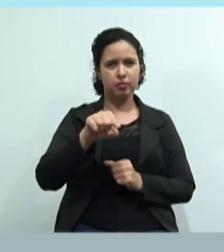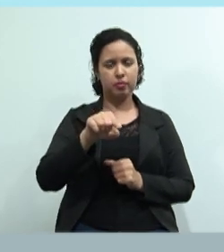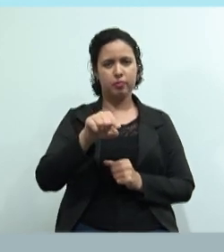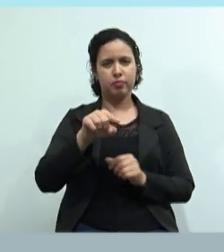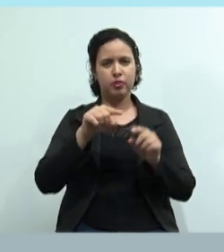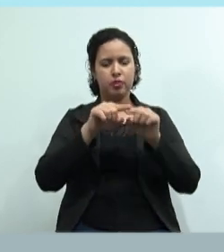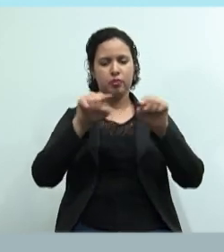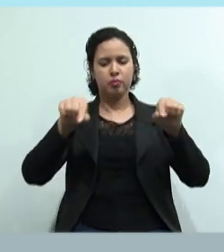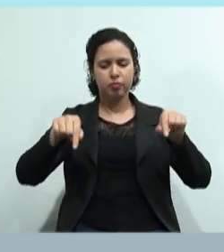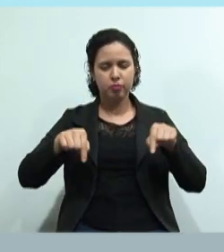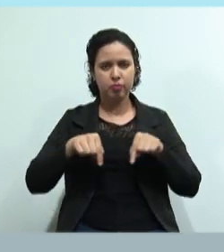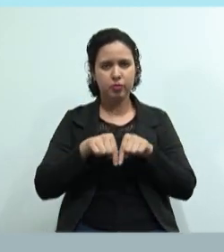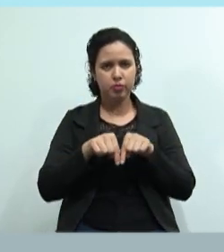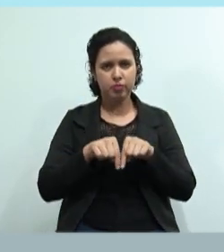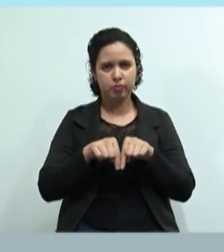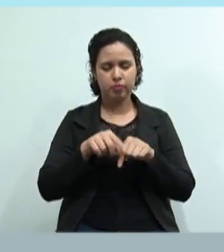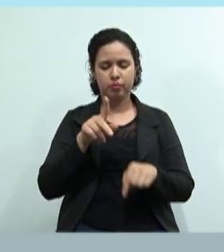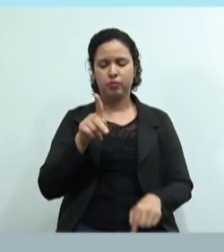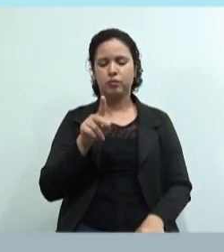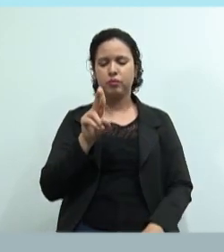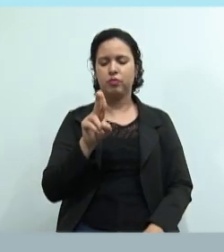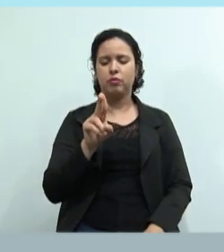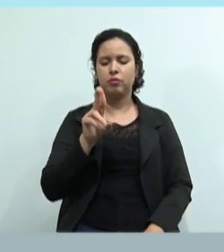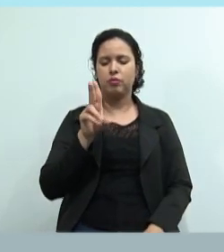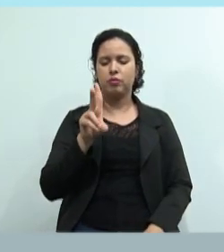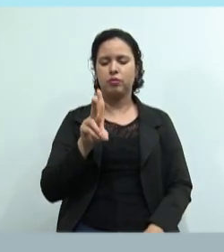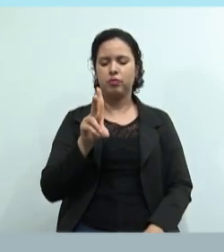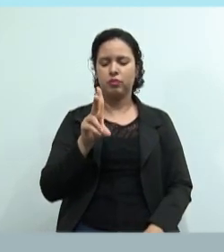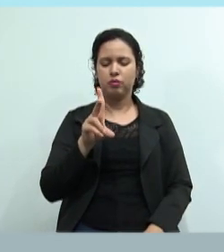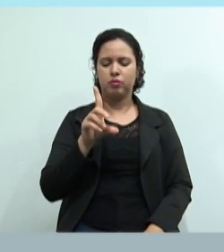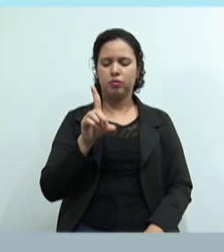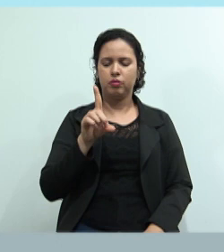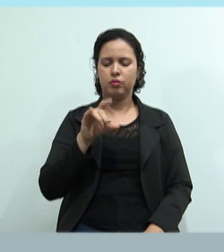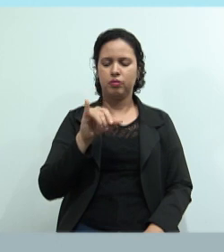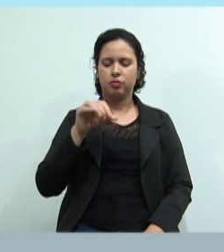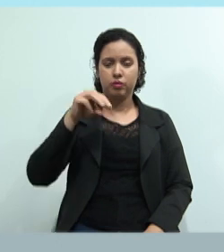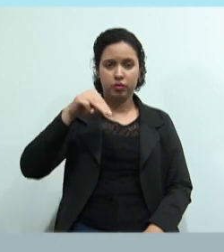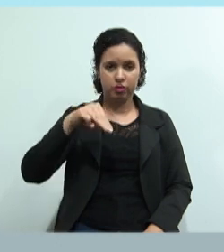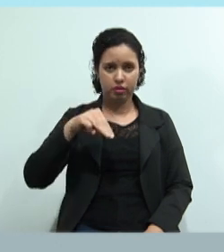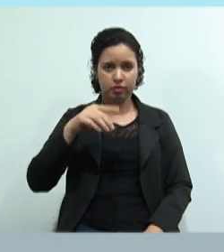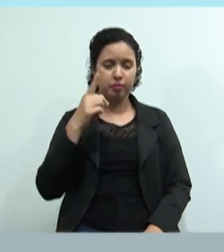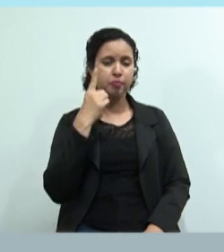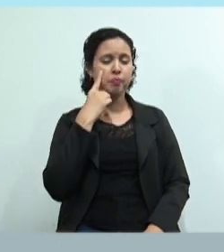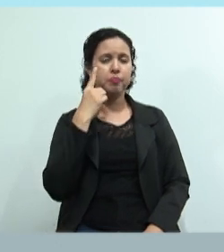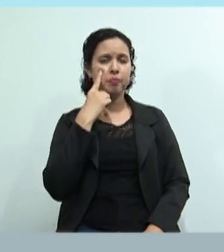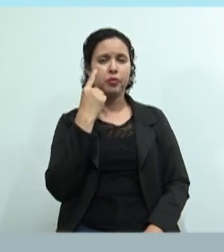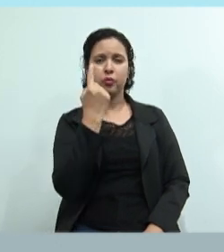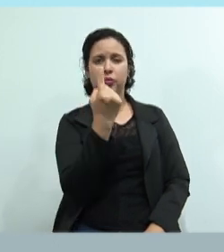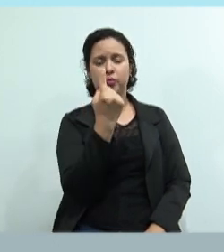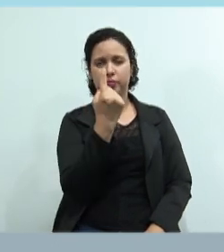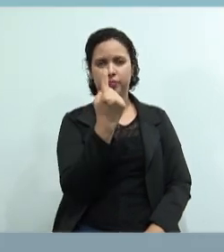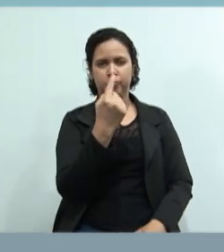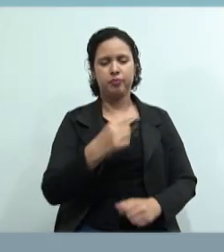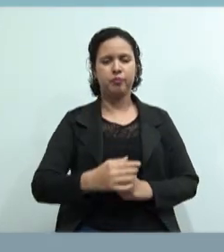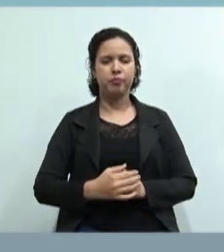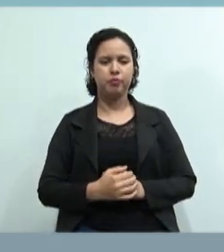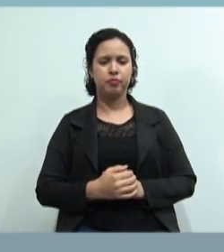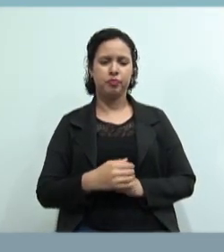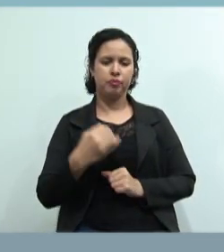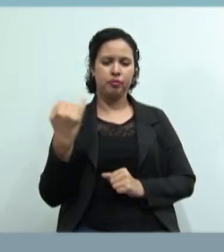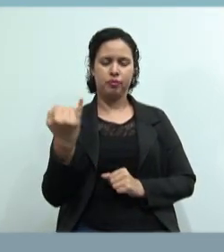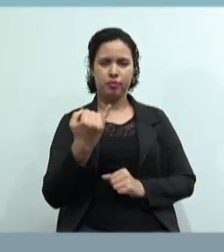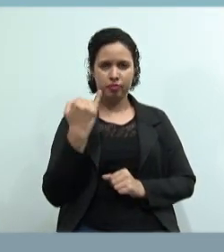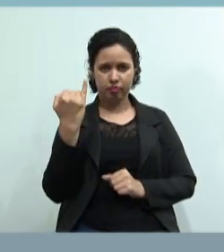por mês. Vejamos os custos variáveis necessários para a produção de uma unidade.